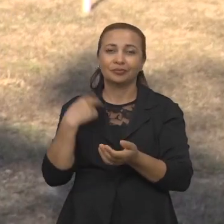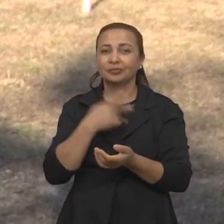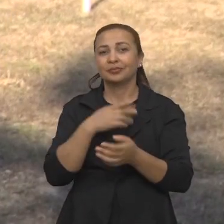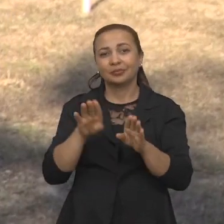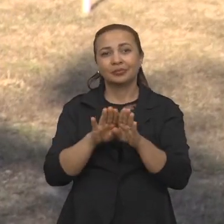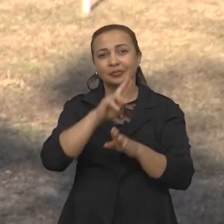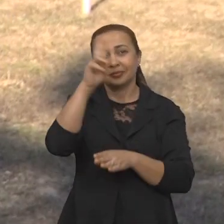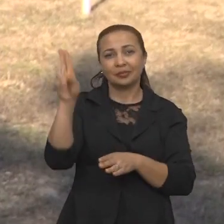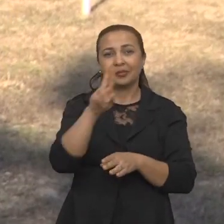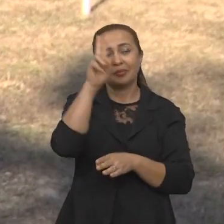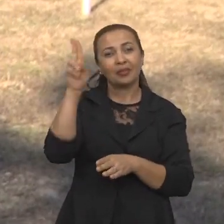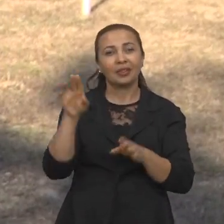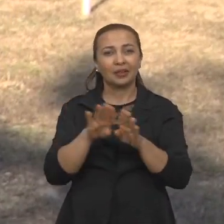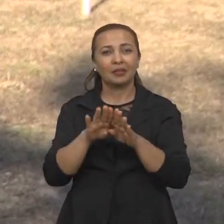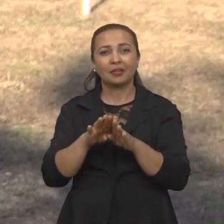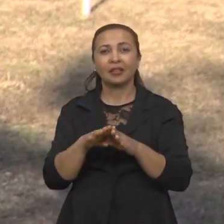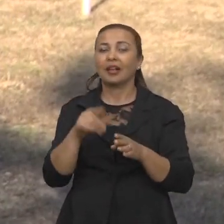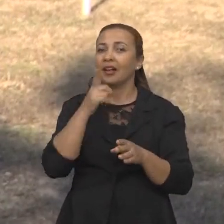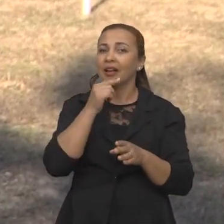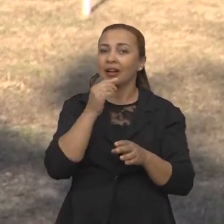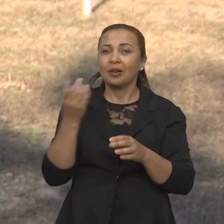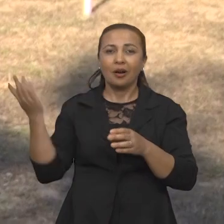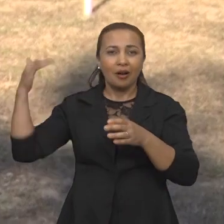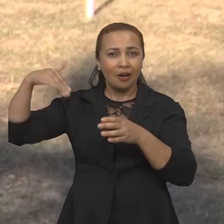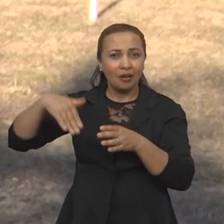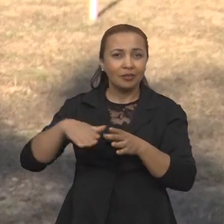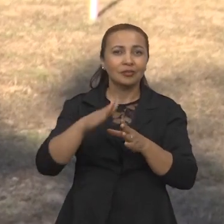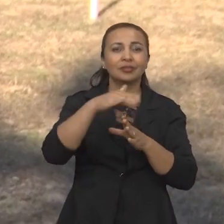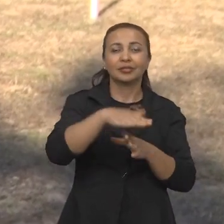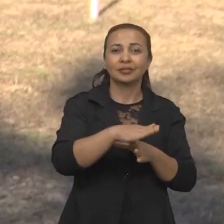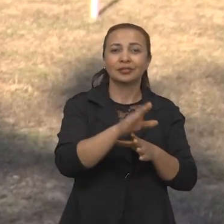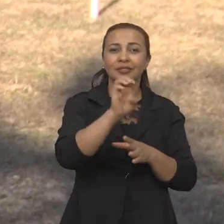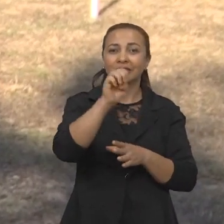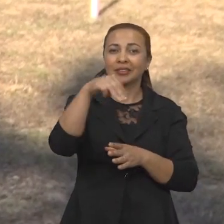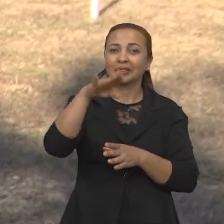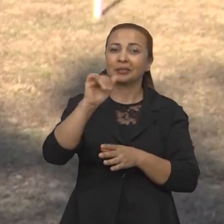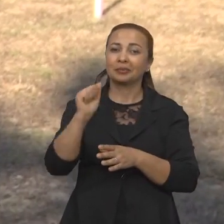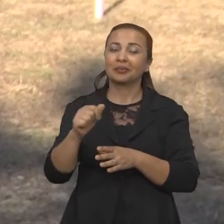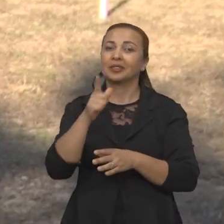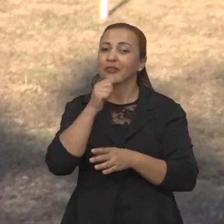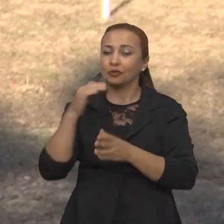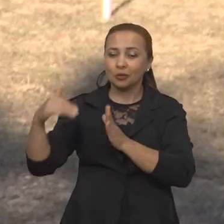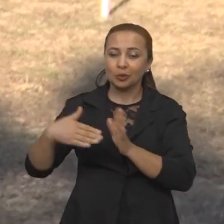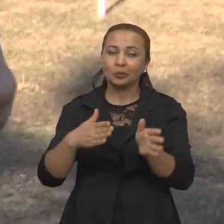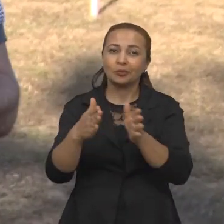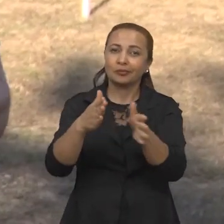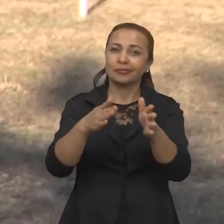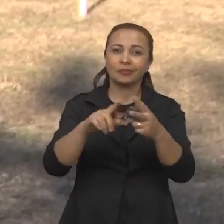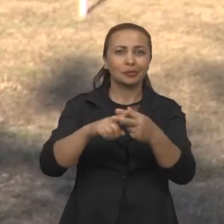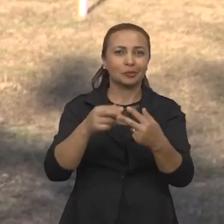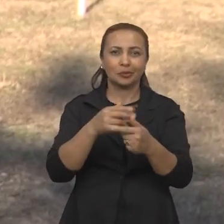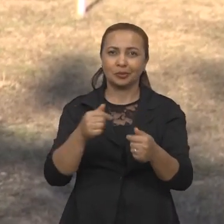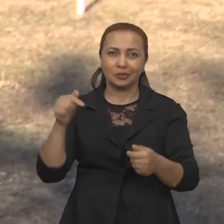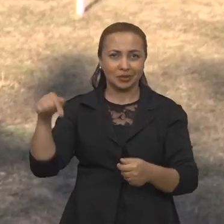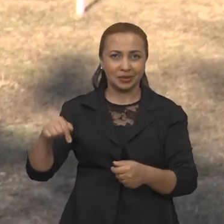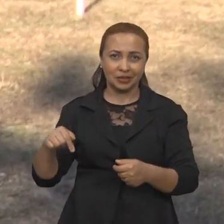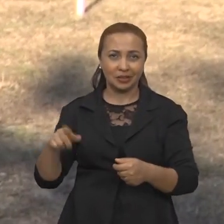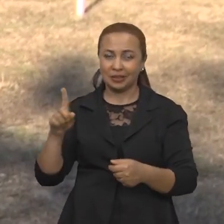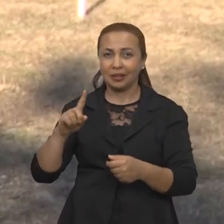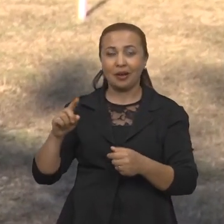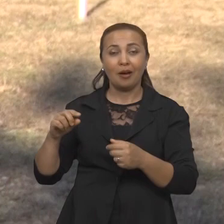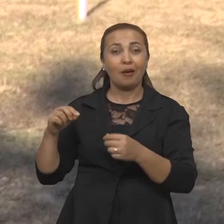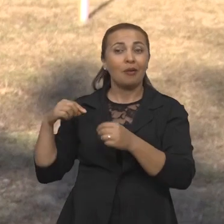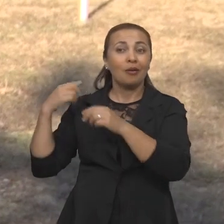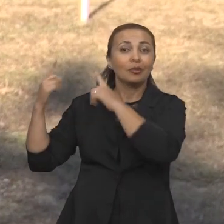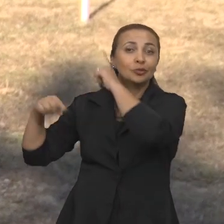gente utiliza também, né? A água que vem de Vitória da Conquista é uma água que vem de rio. E não é um rio que não é produzido na nossa região, ela